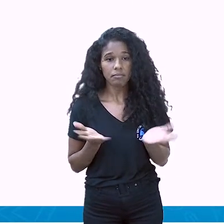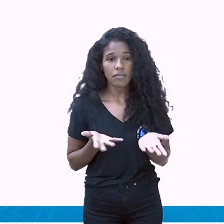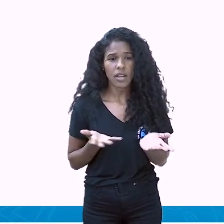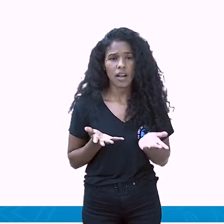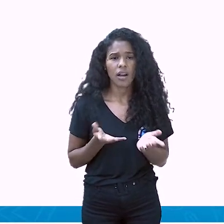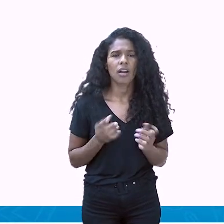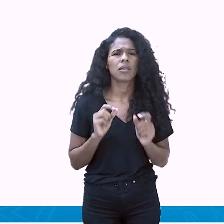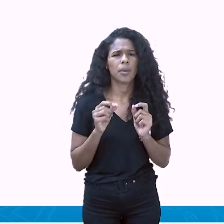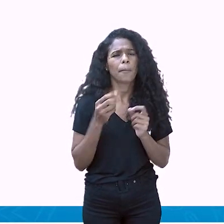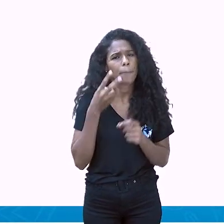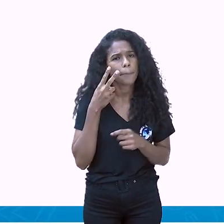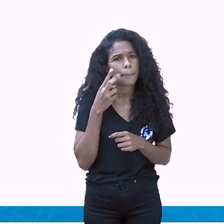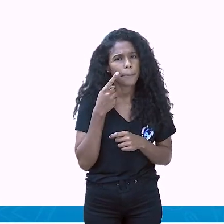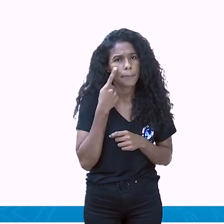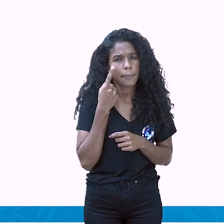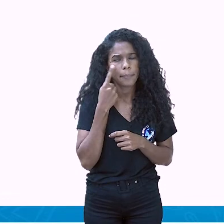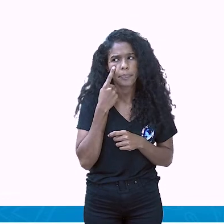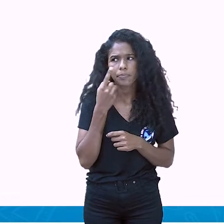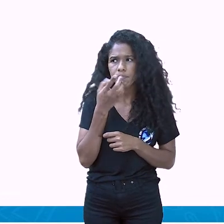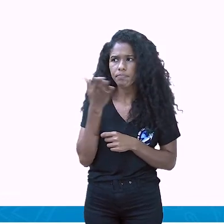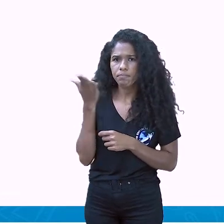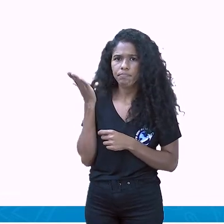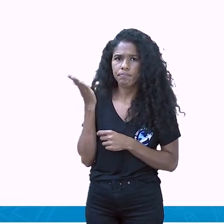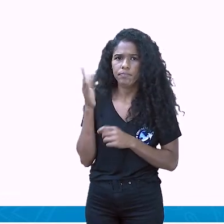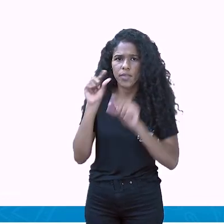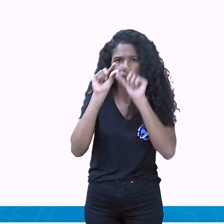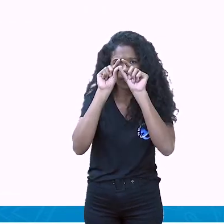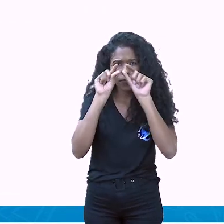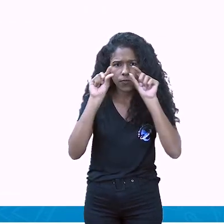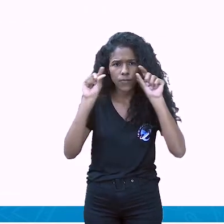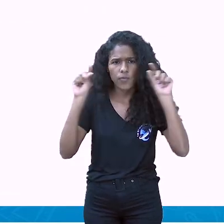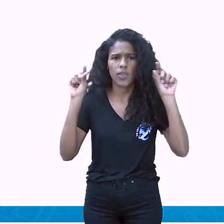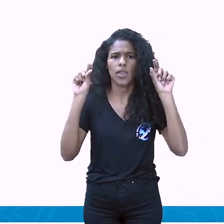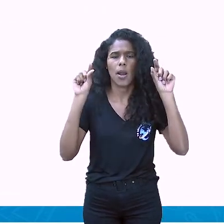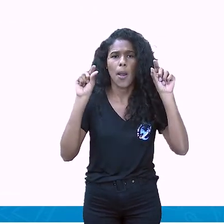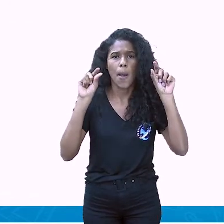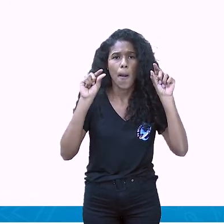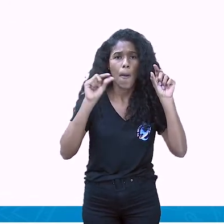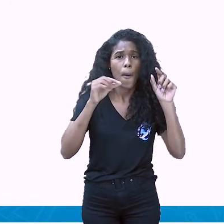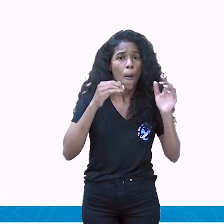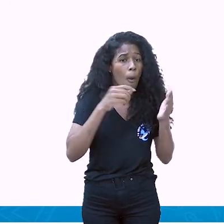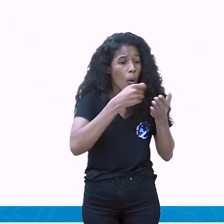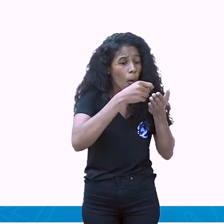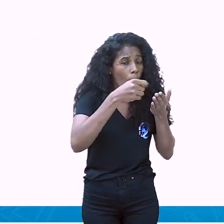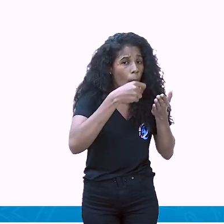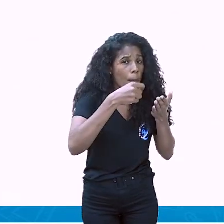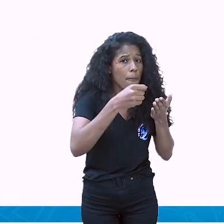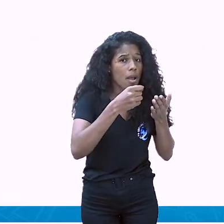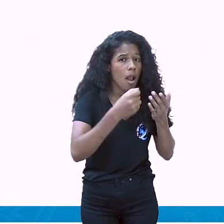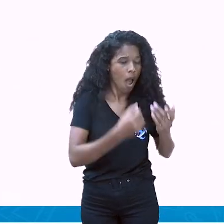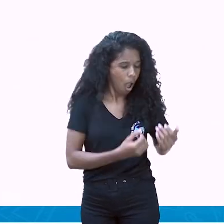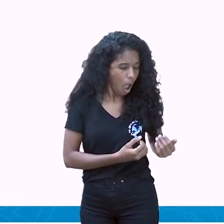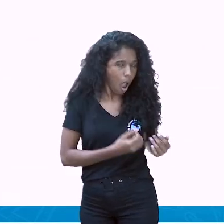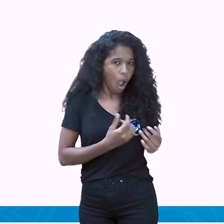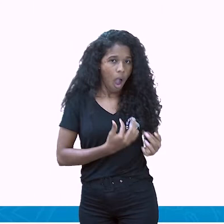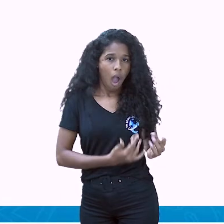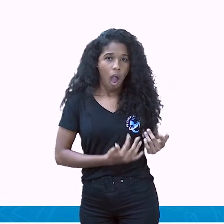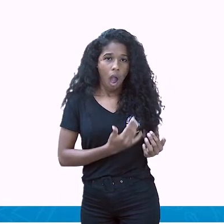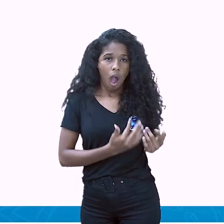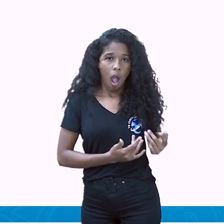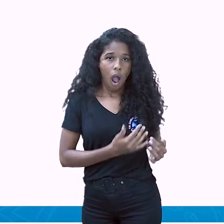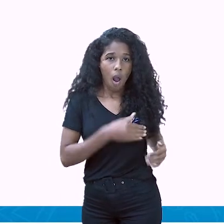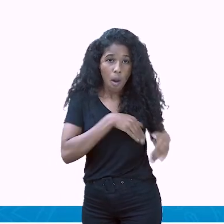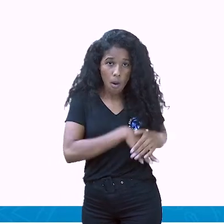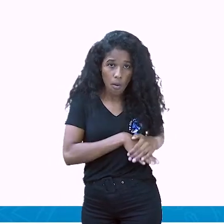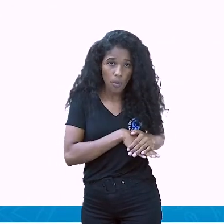O bilhete queimando no bolso não quer dizer que o bilhete estava pegando fogo, não. É uma